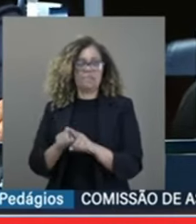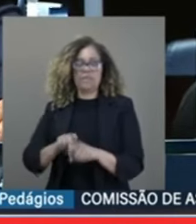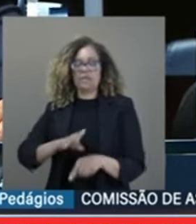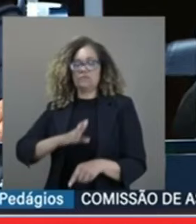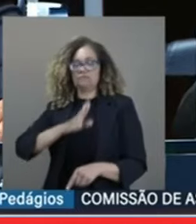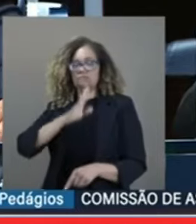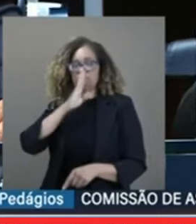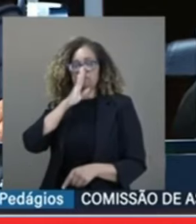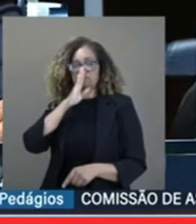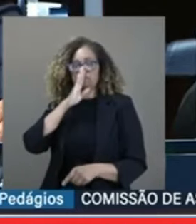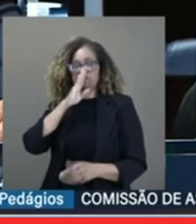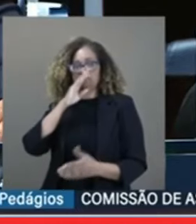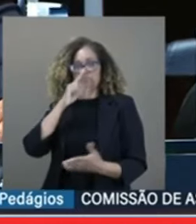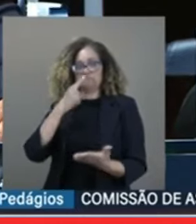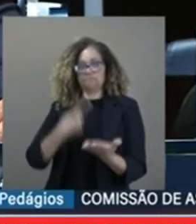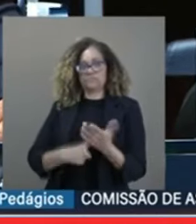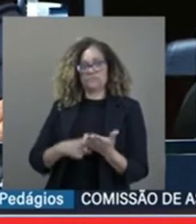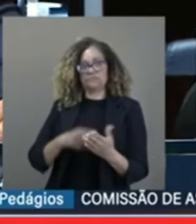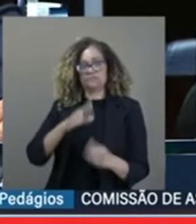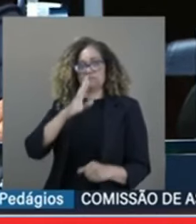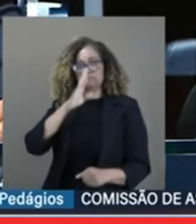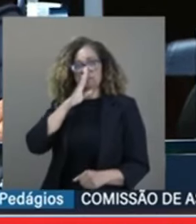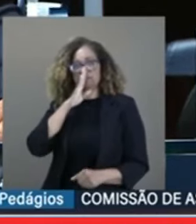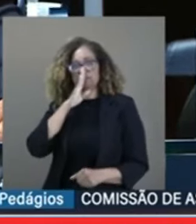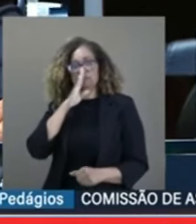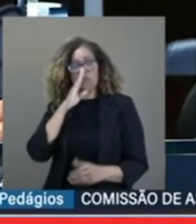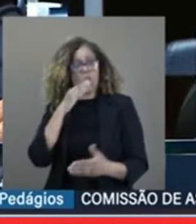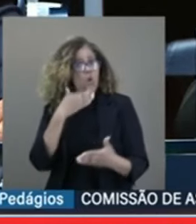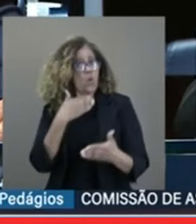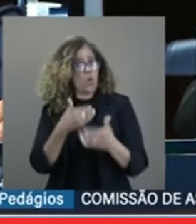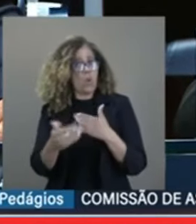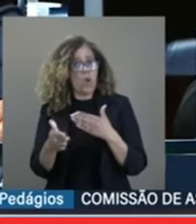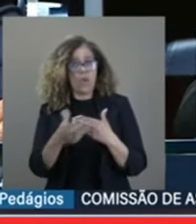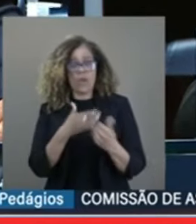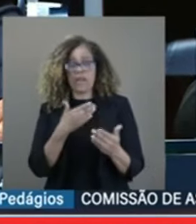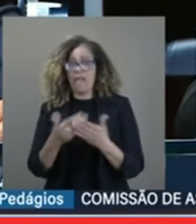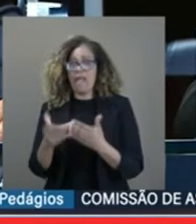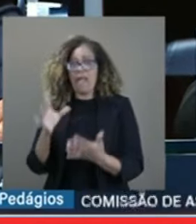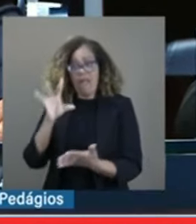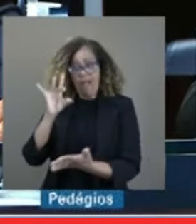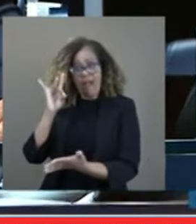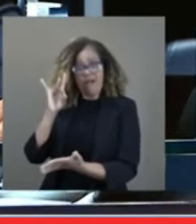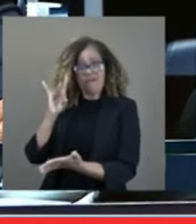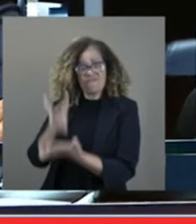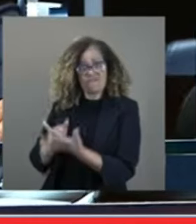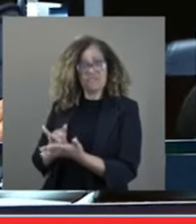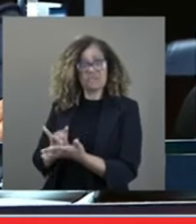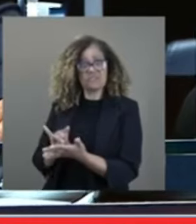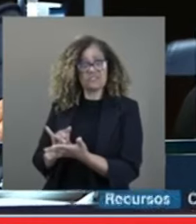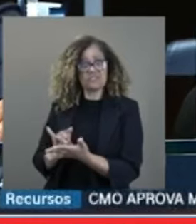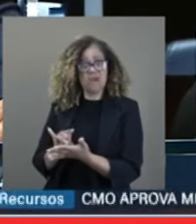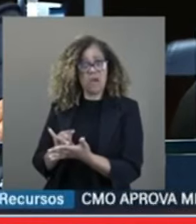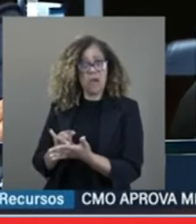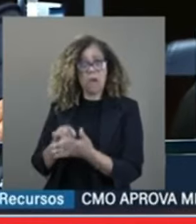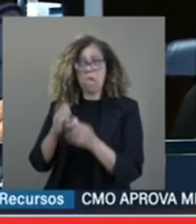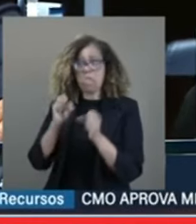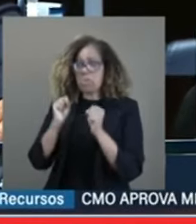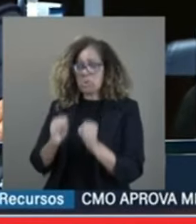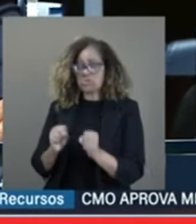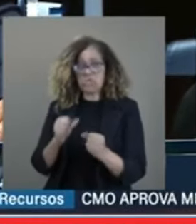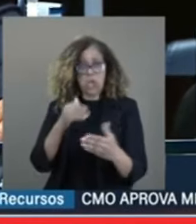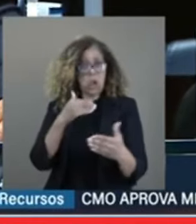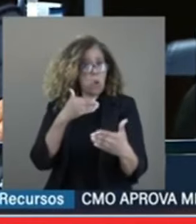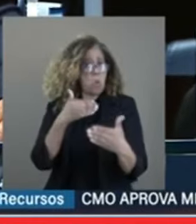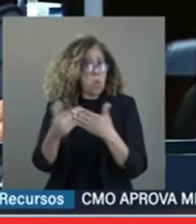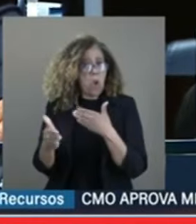enquanto. Para encerrar, é importante a gente destacar que há um acordo já firmado com o ministro de Relações Exteriores para que ele compareça